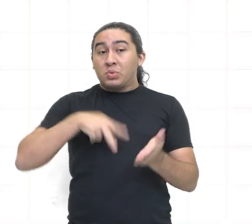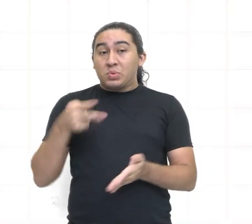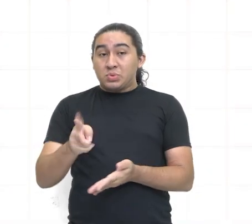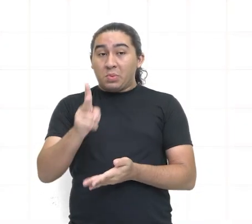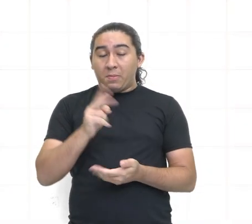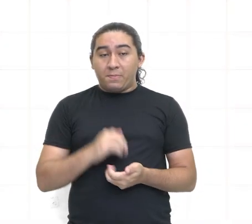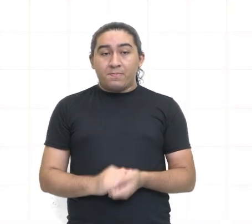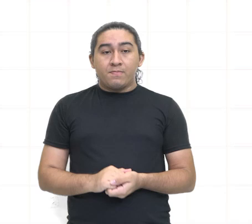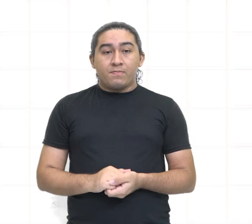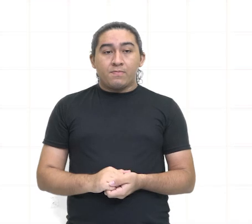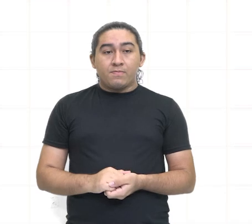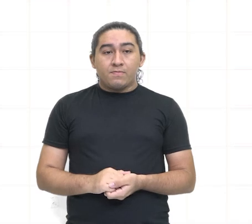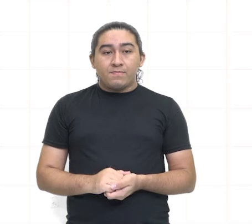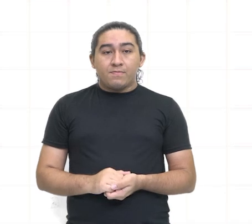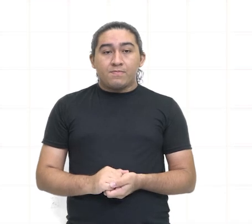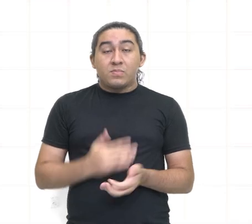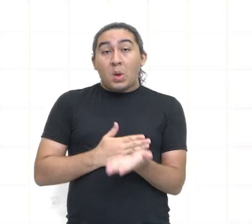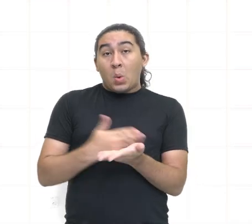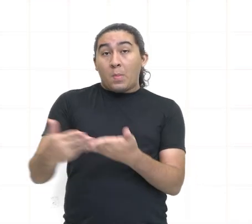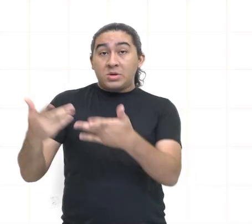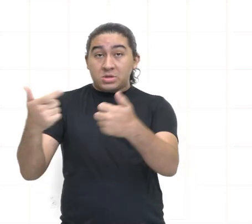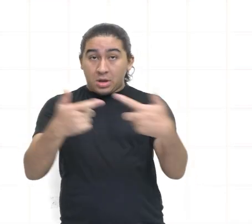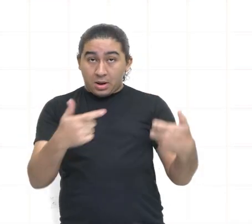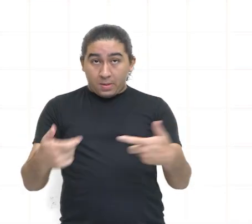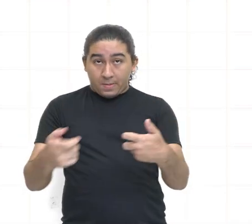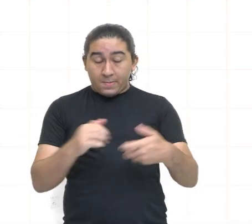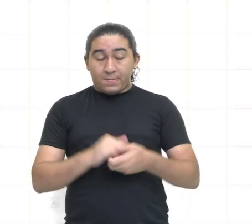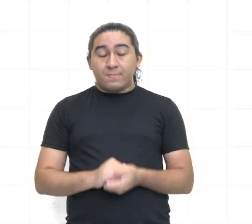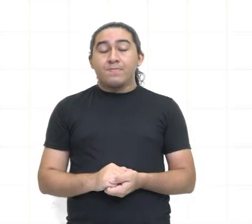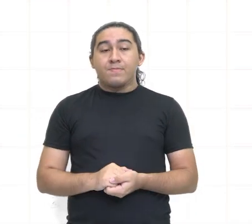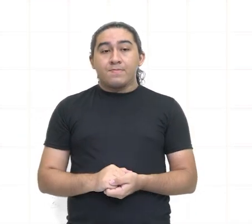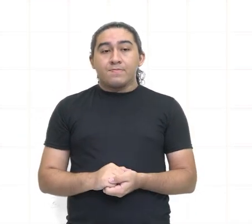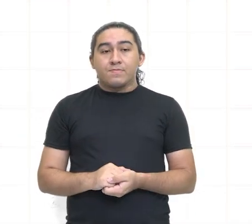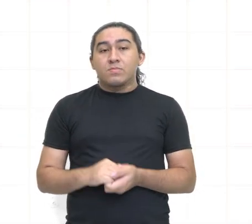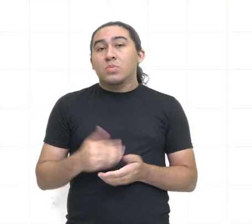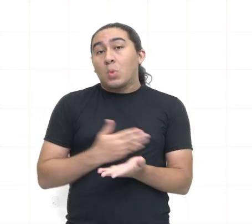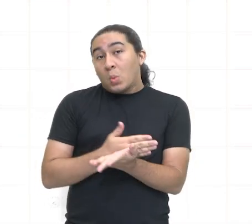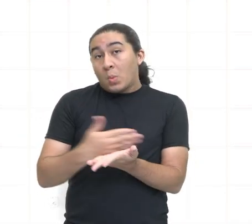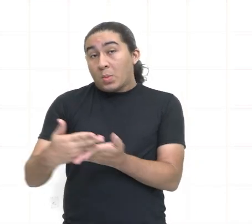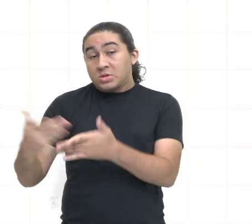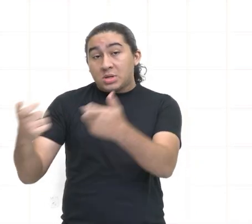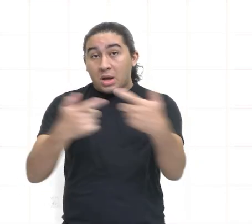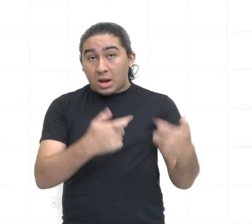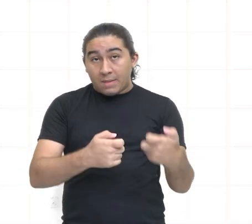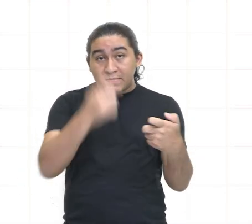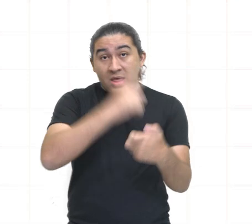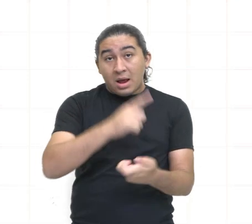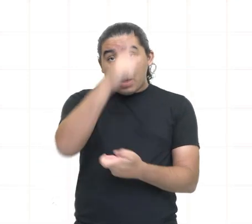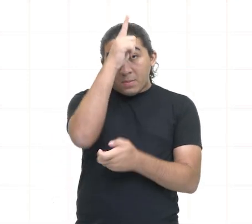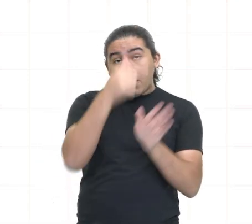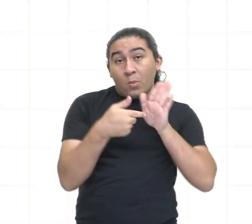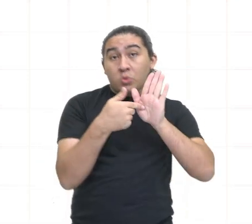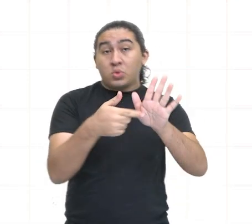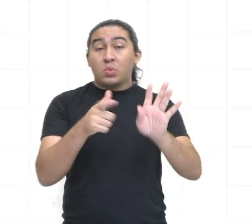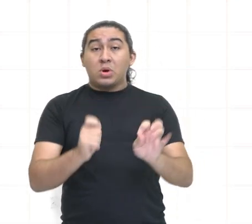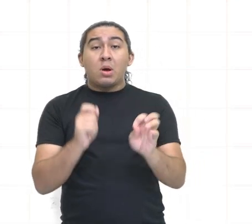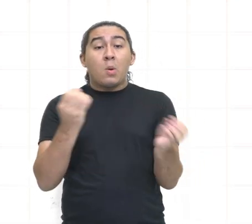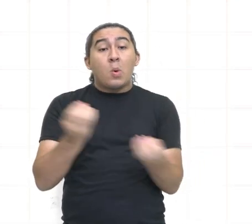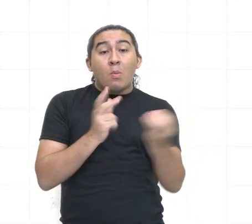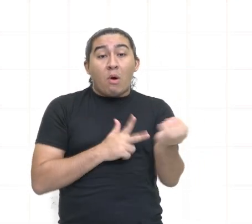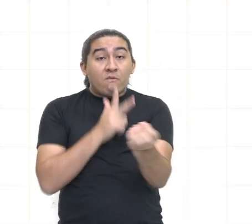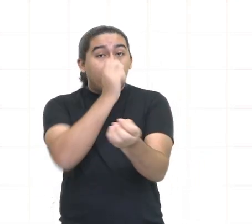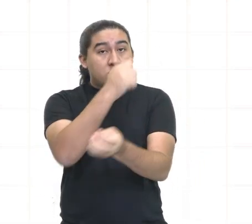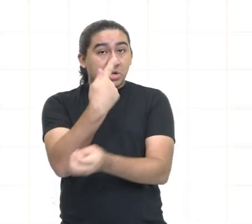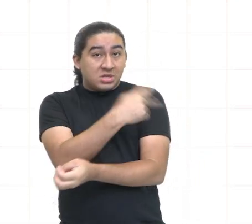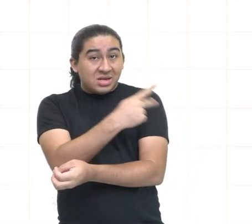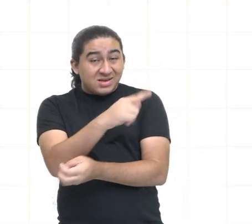galera. O início da guerra. Logo no início da guerra, a Alemanha demonstrou um poderio